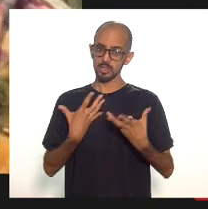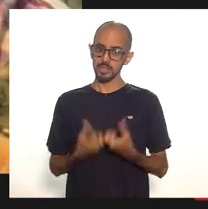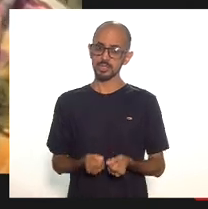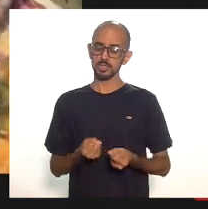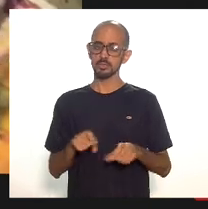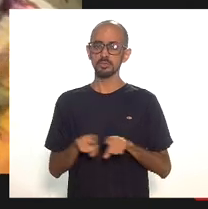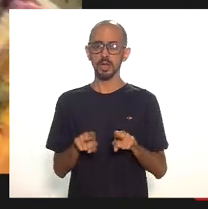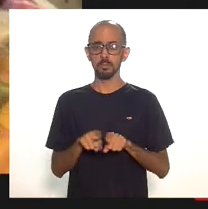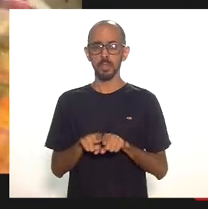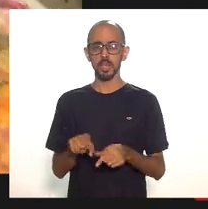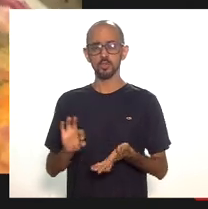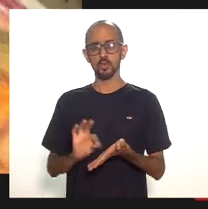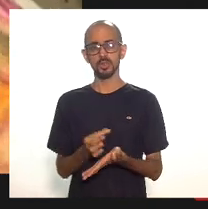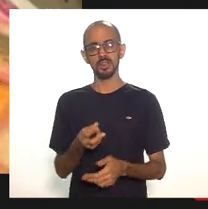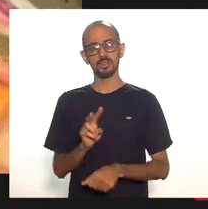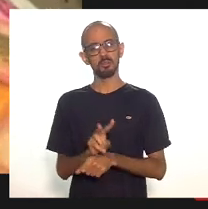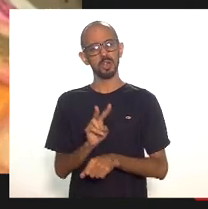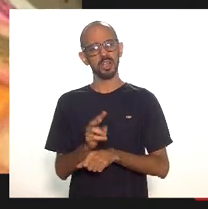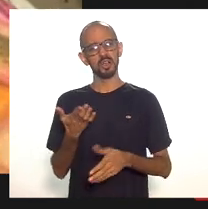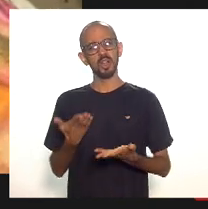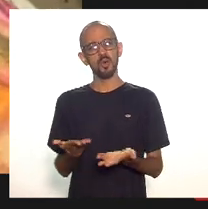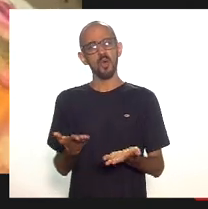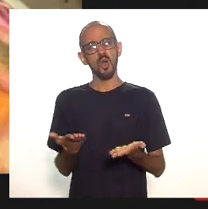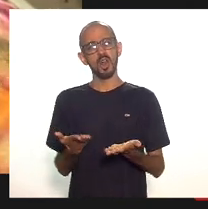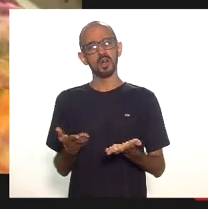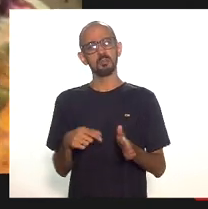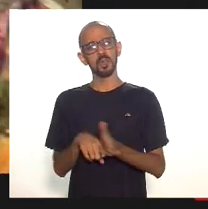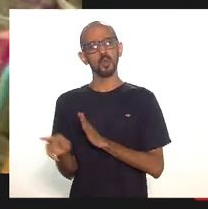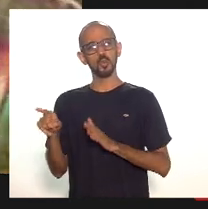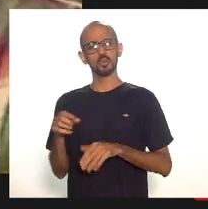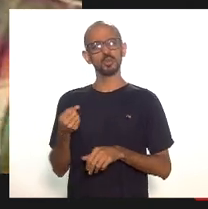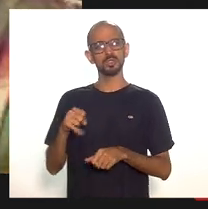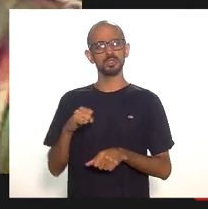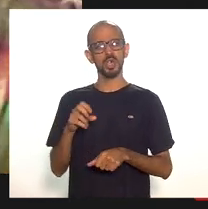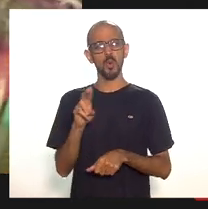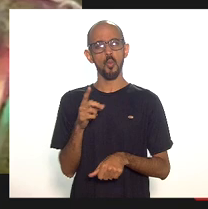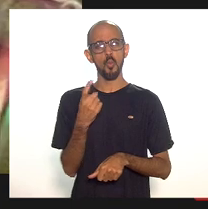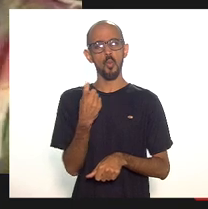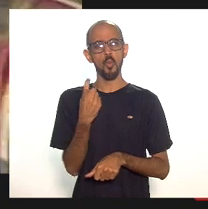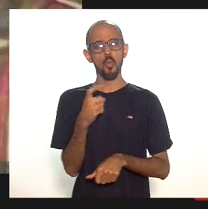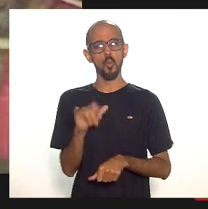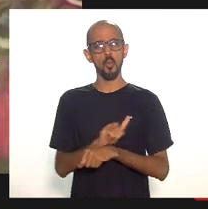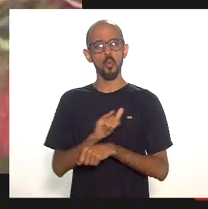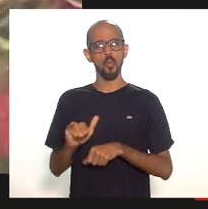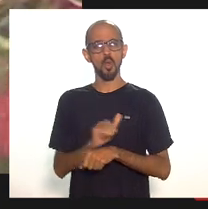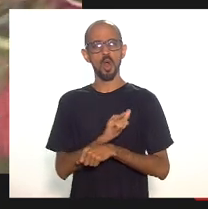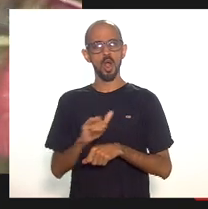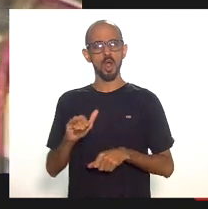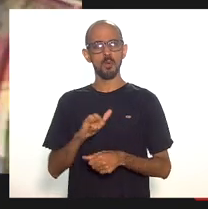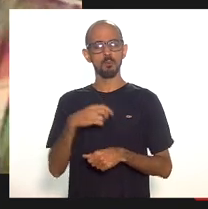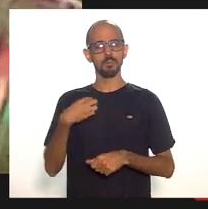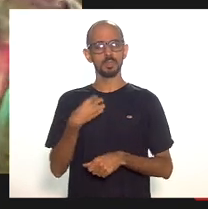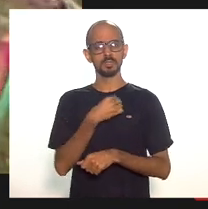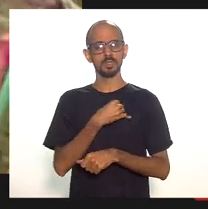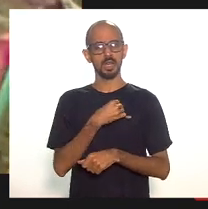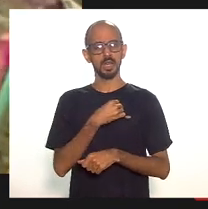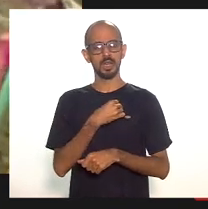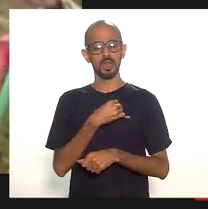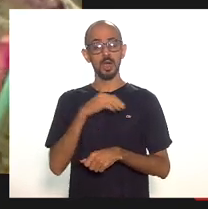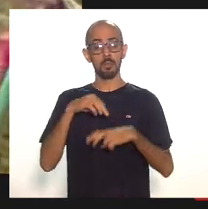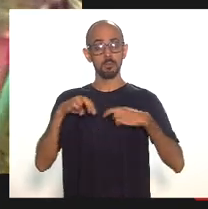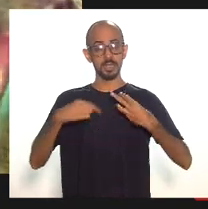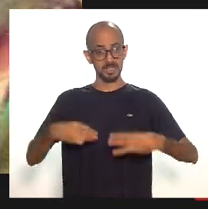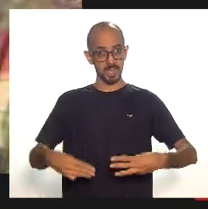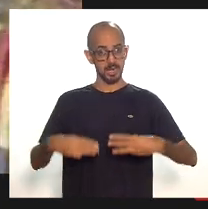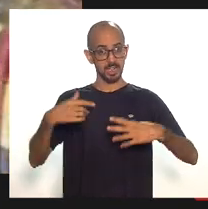contratos temporários. Agora, eu pergunto se a única ferramenta que o Ministério da Saúde tem nesse momento de